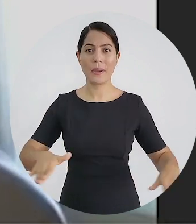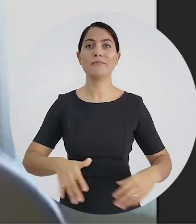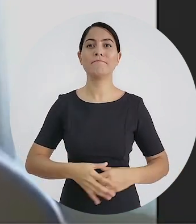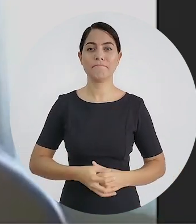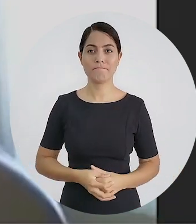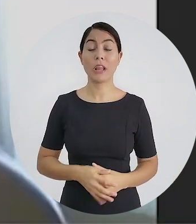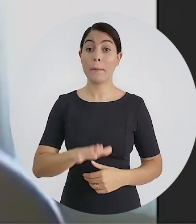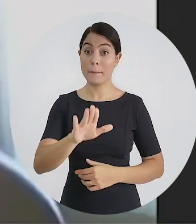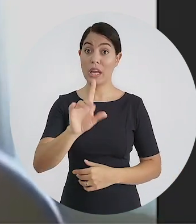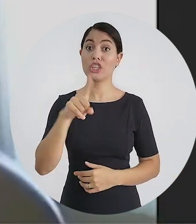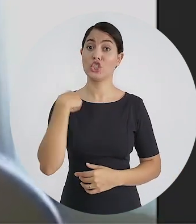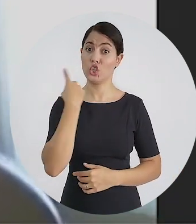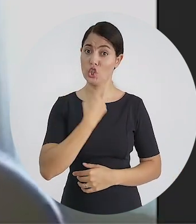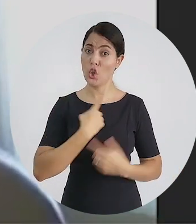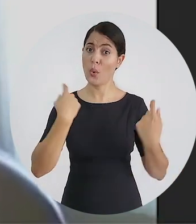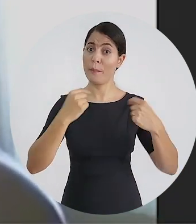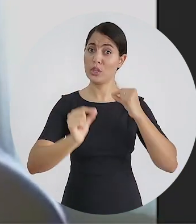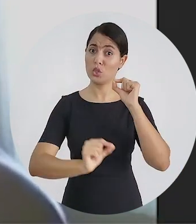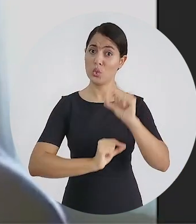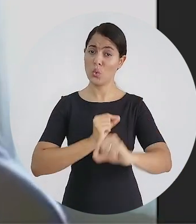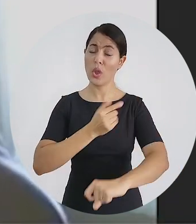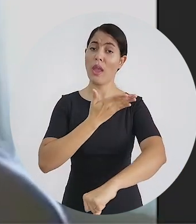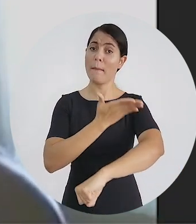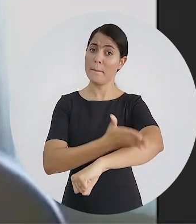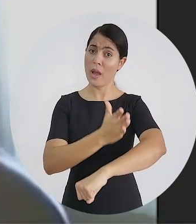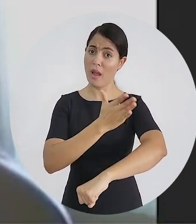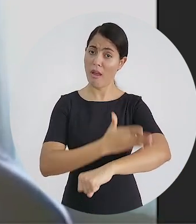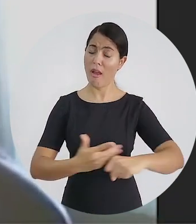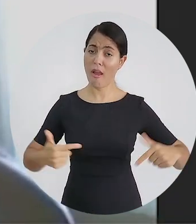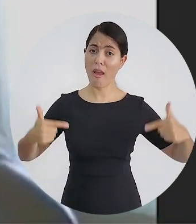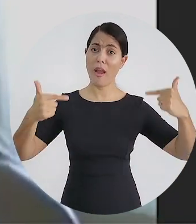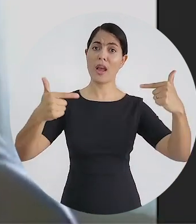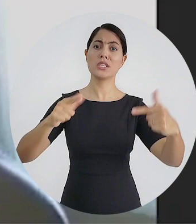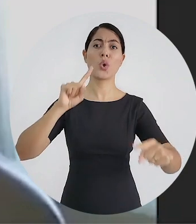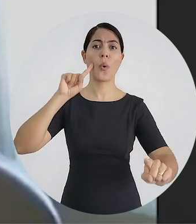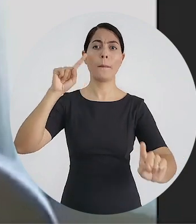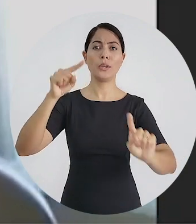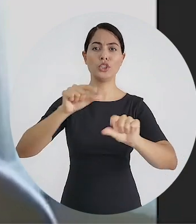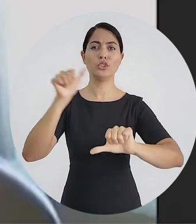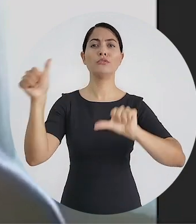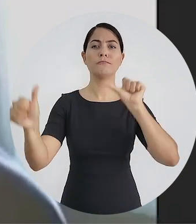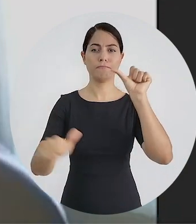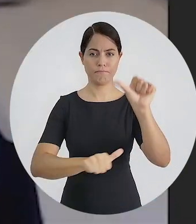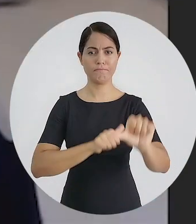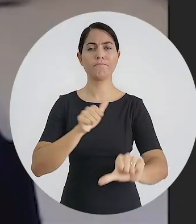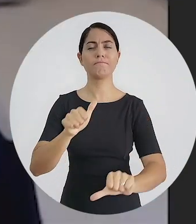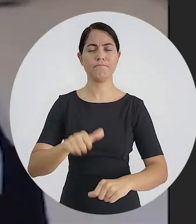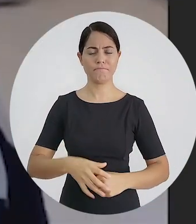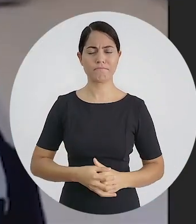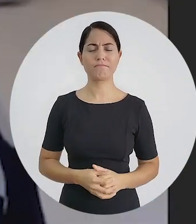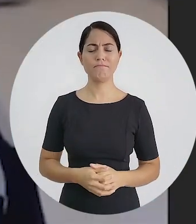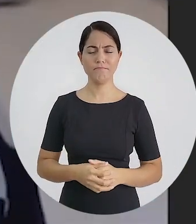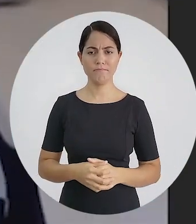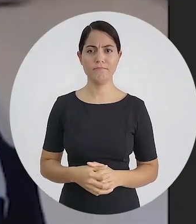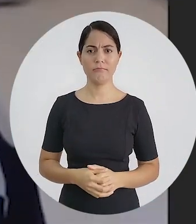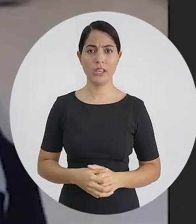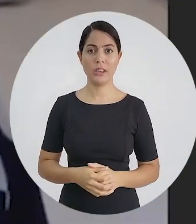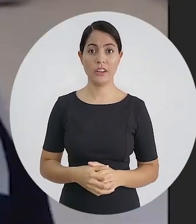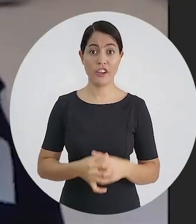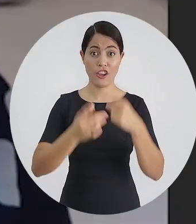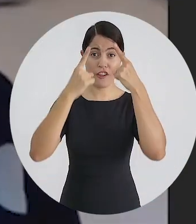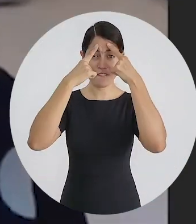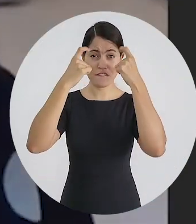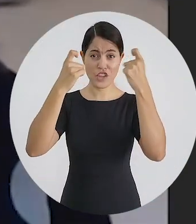adotando práticas e ações dentro de um propósito de transformação dessa realidade. A violência contra a